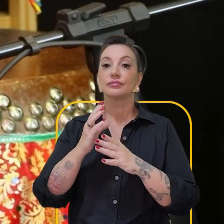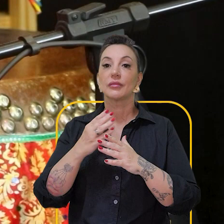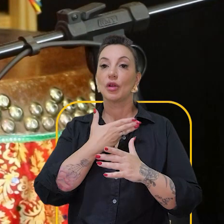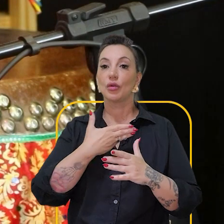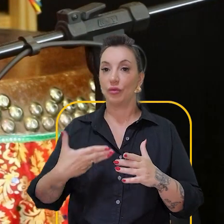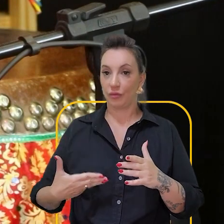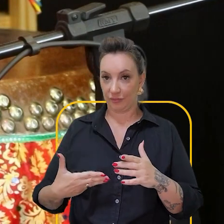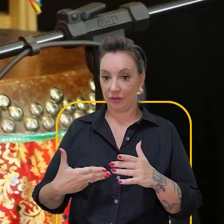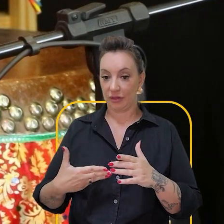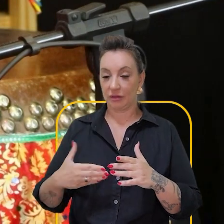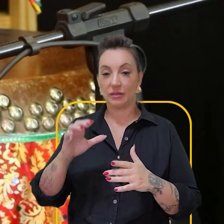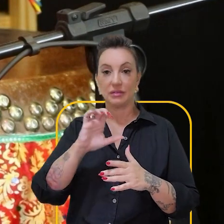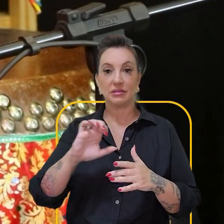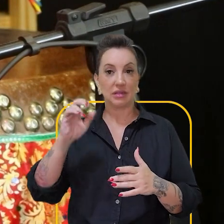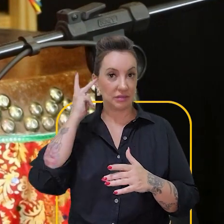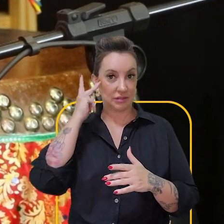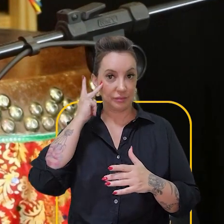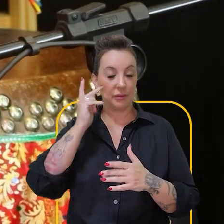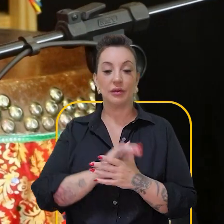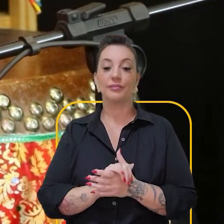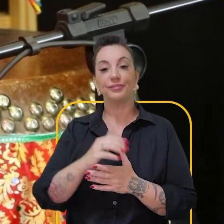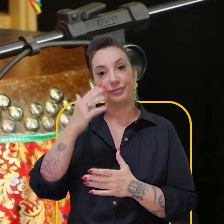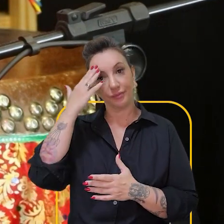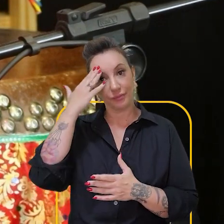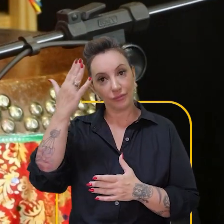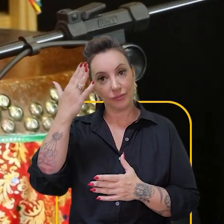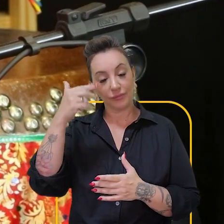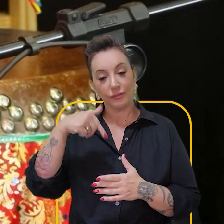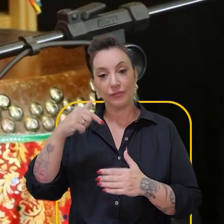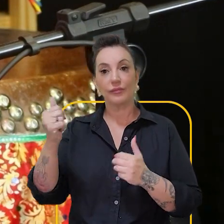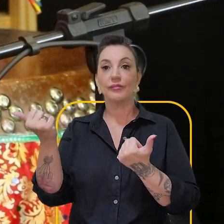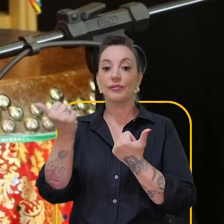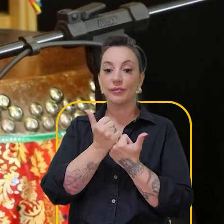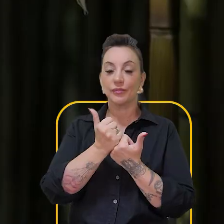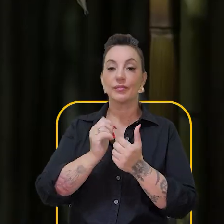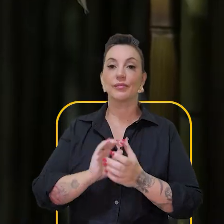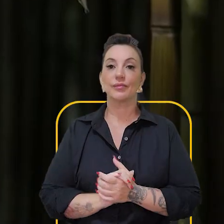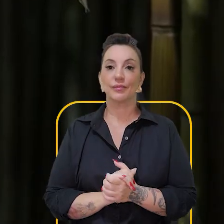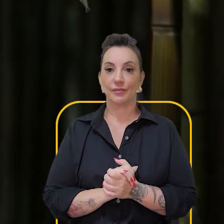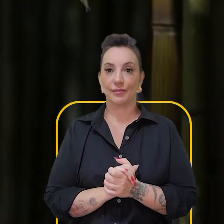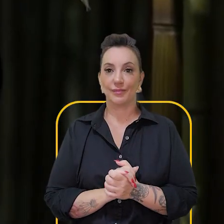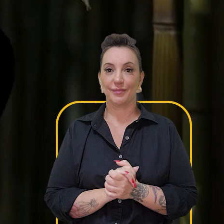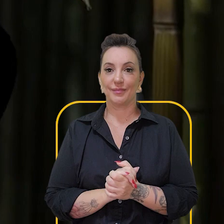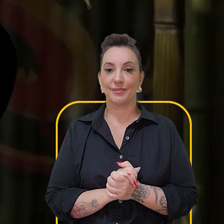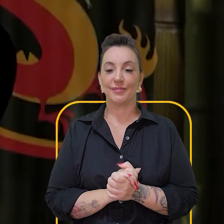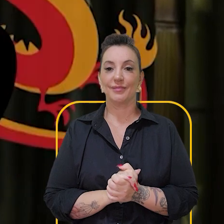criativas do Governo do Estado de São Paulo muito obrigado por esse